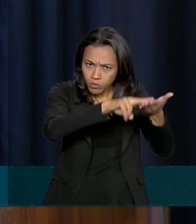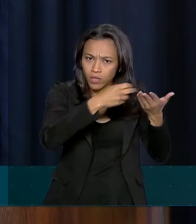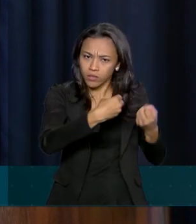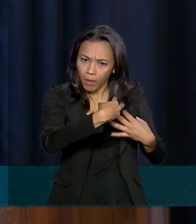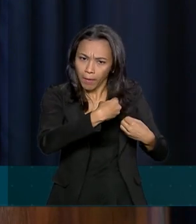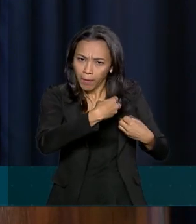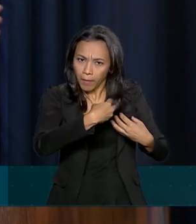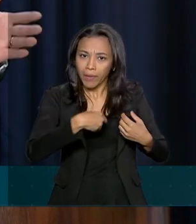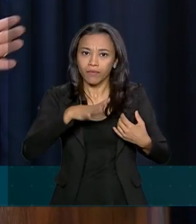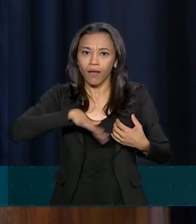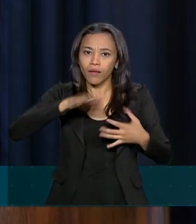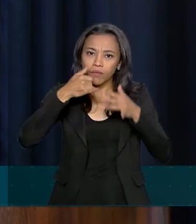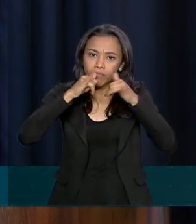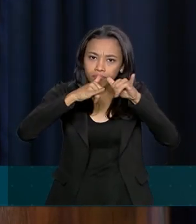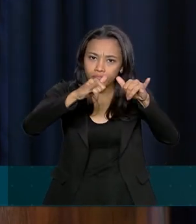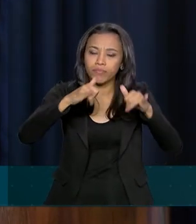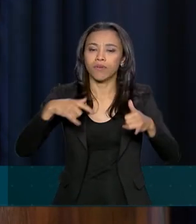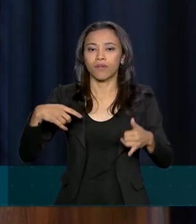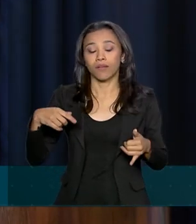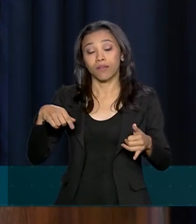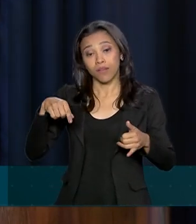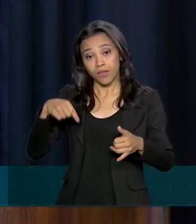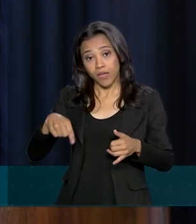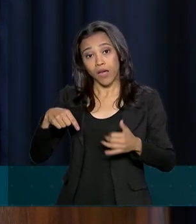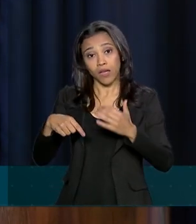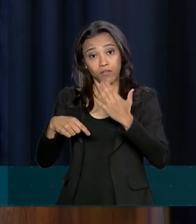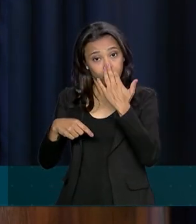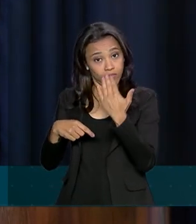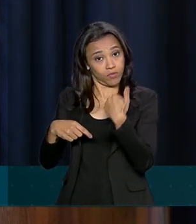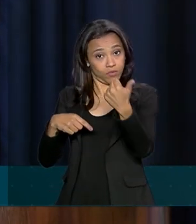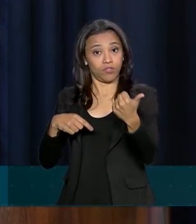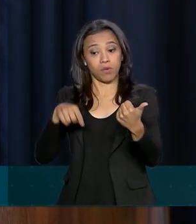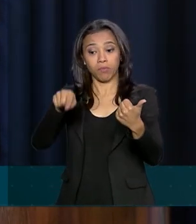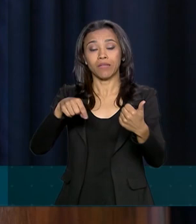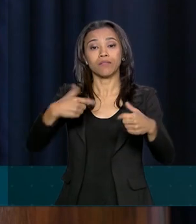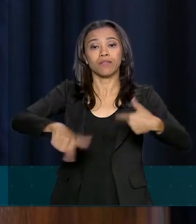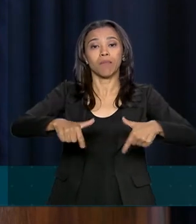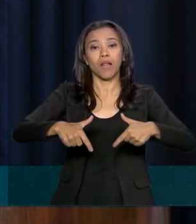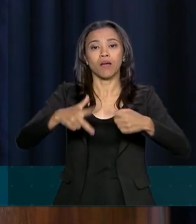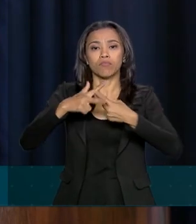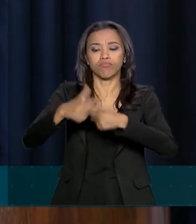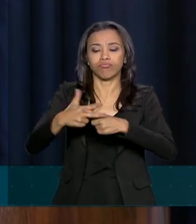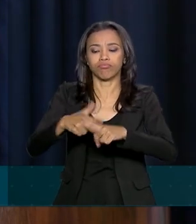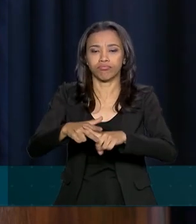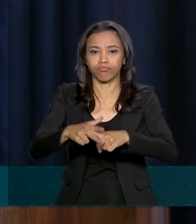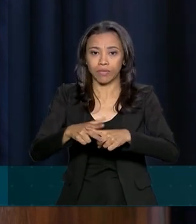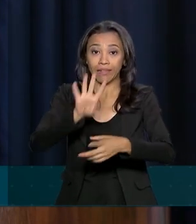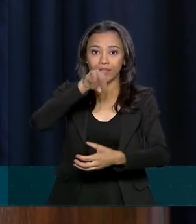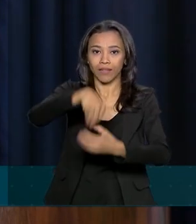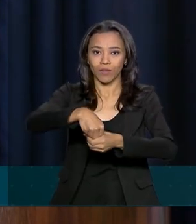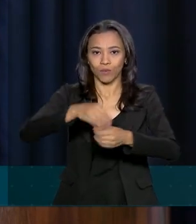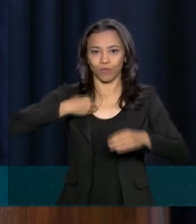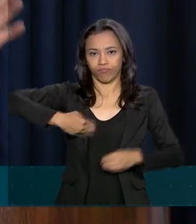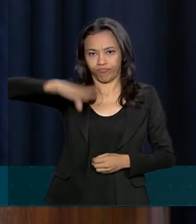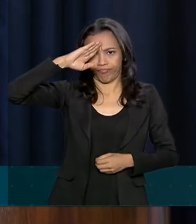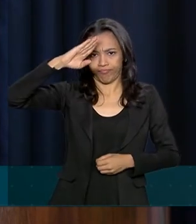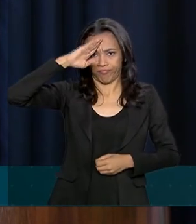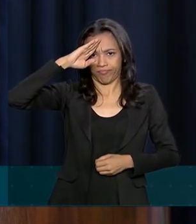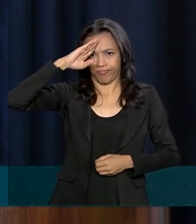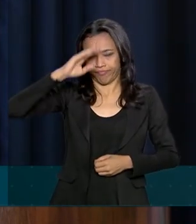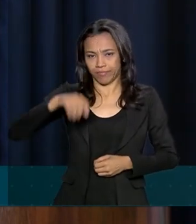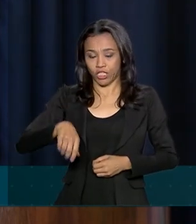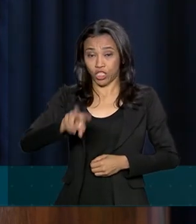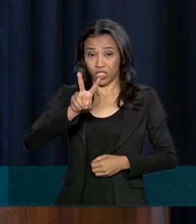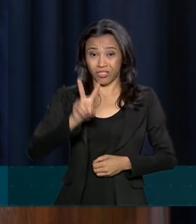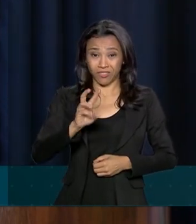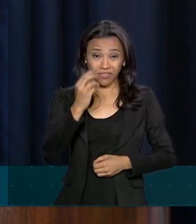em eletricidade, eu fui ser oficial de máquinas na usina lá do quartel. Eram três motores diesel enormes